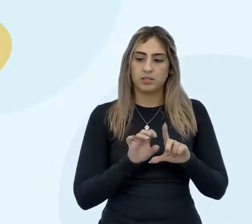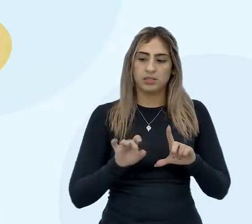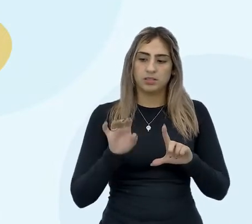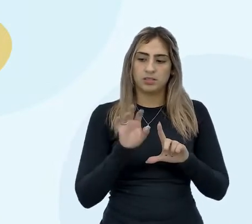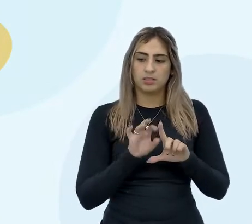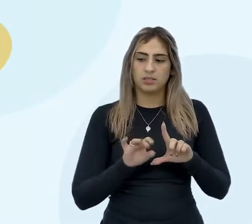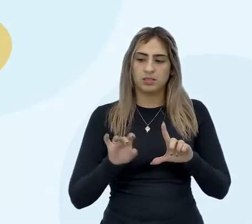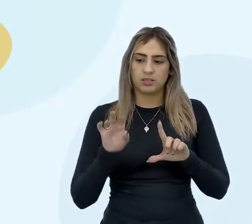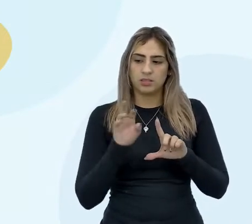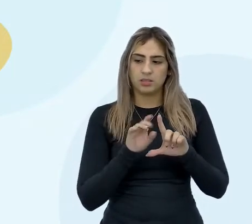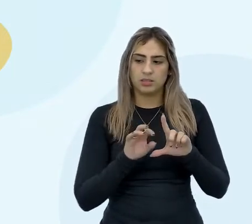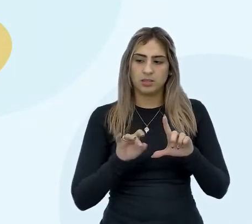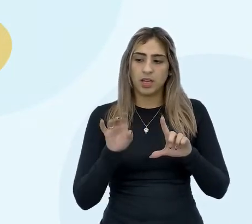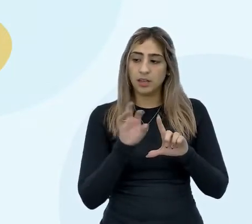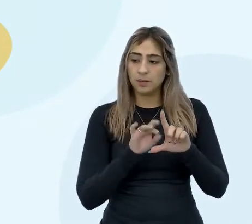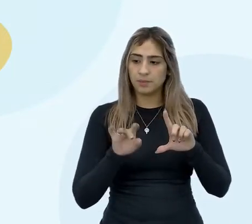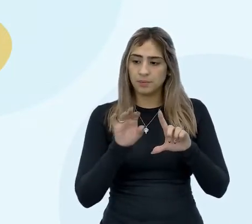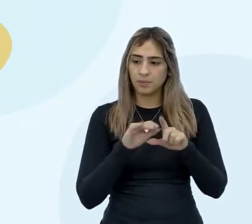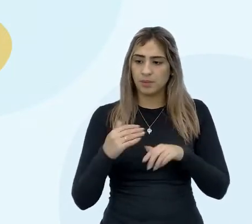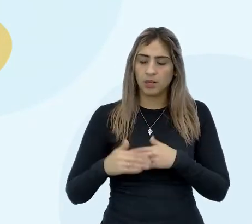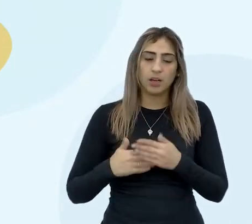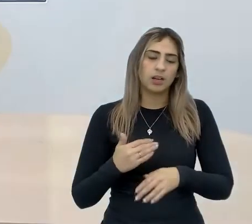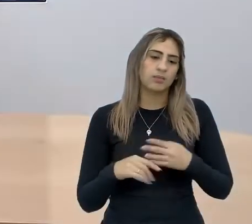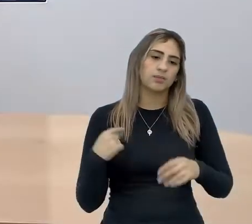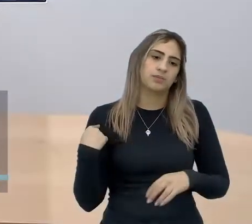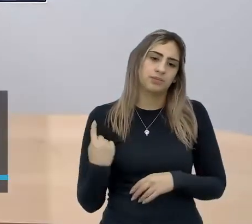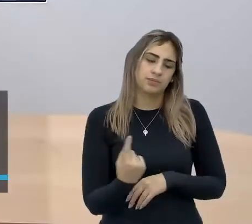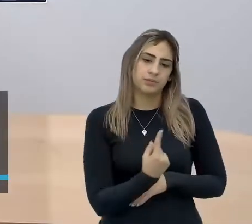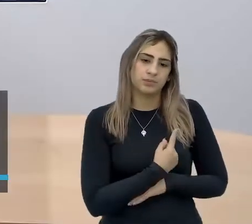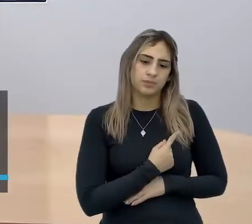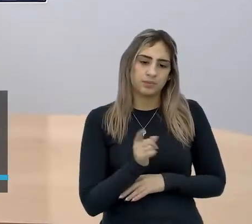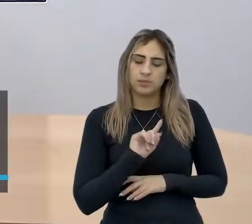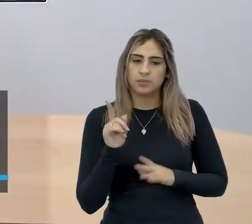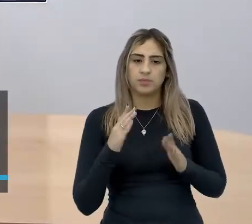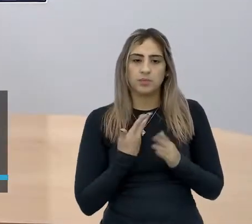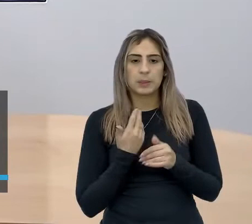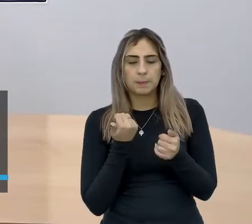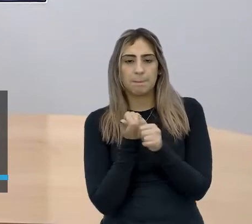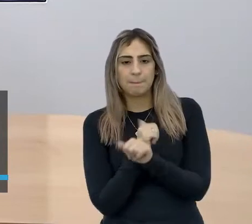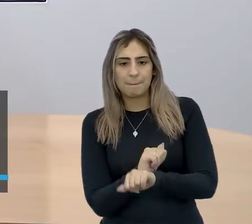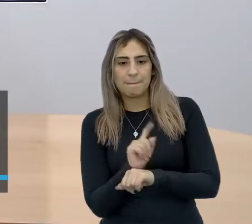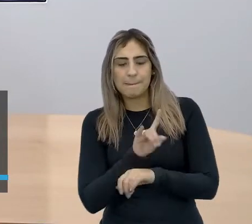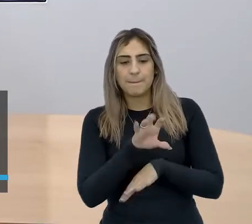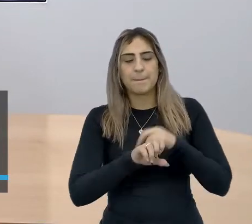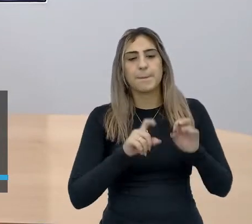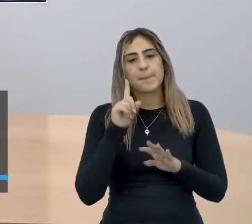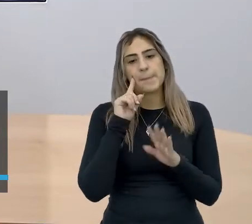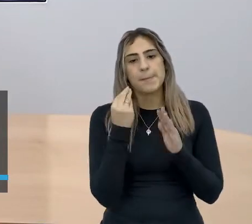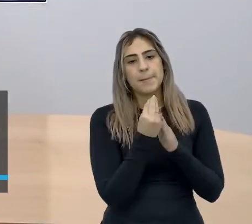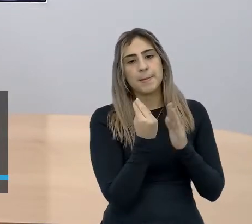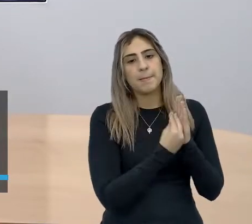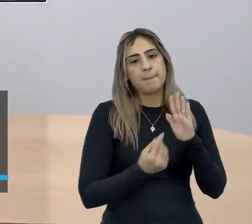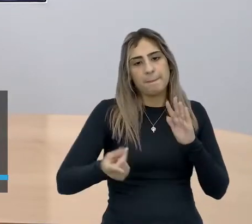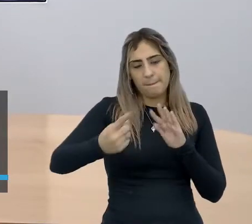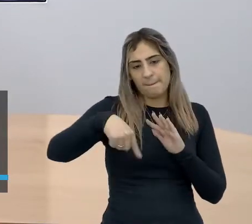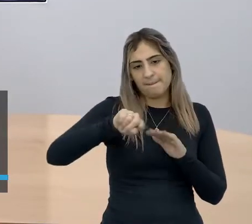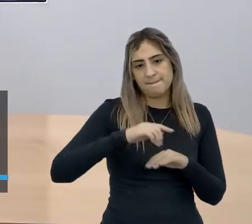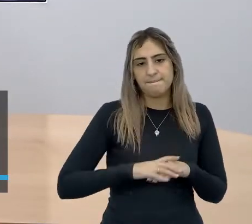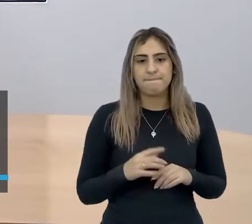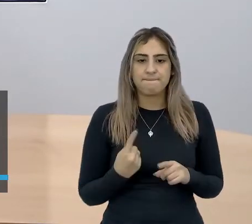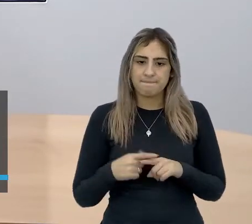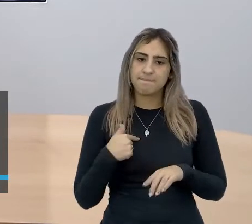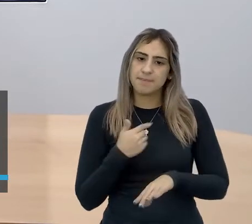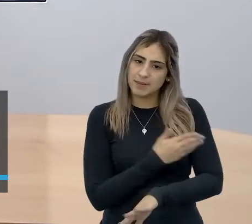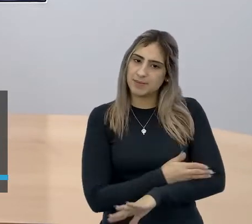beleza? Bom, prontos? Se não, né, deem pausa aí e já vão pegar aí o diário de bordo de vocês, porque eu